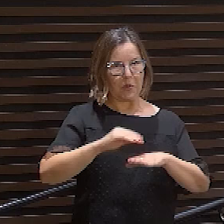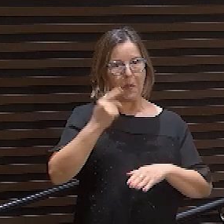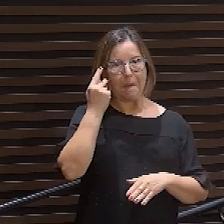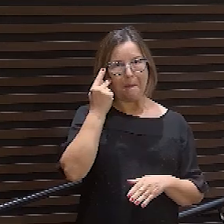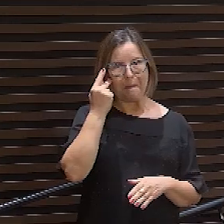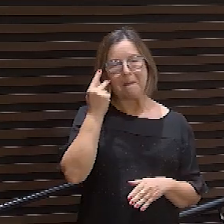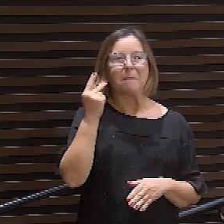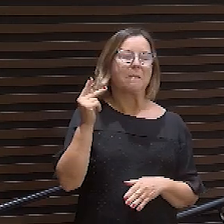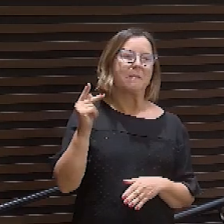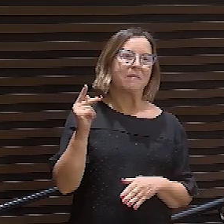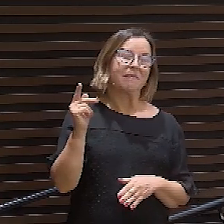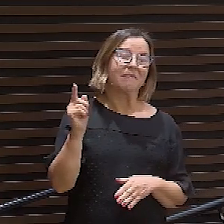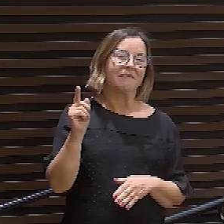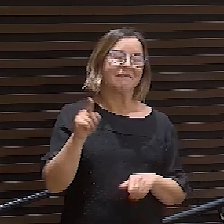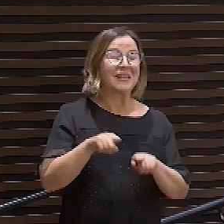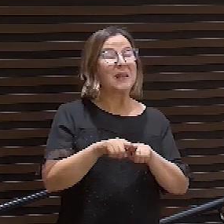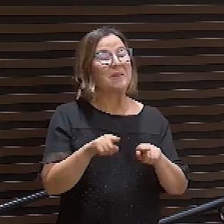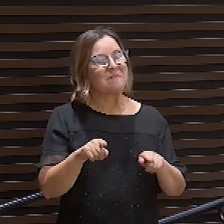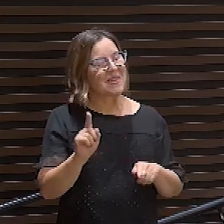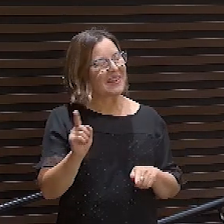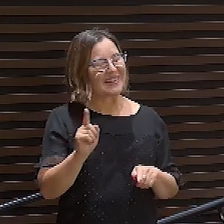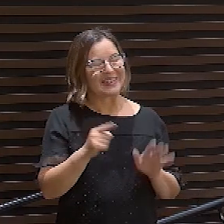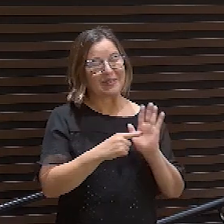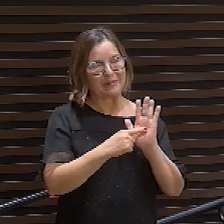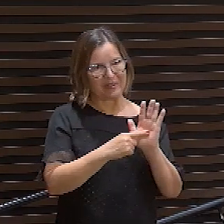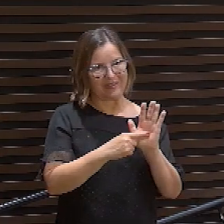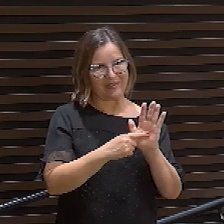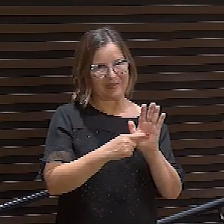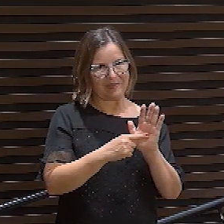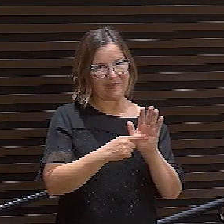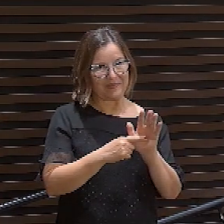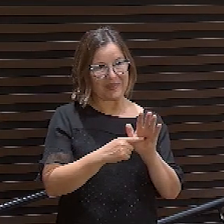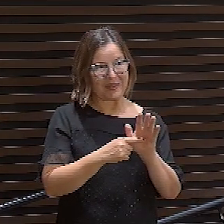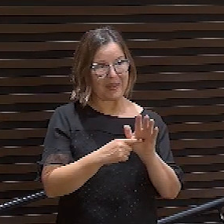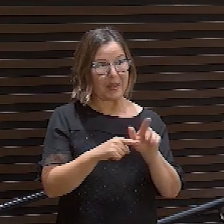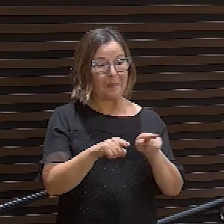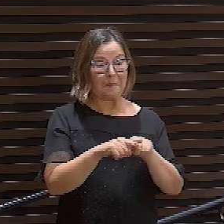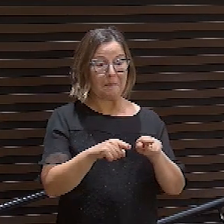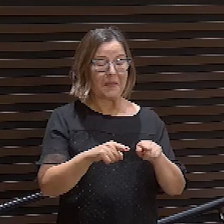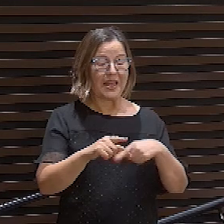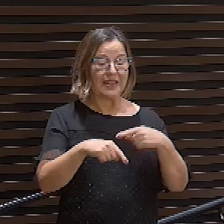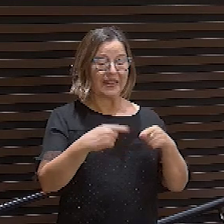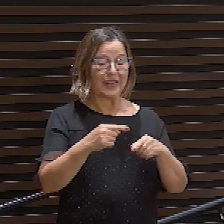diz, apareceu o Senhor a Abraão.